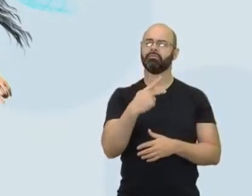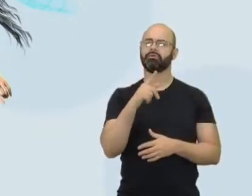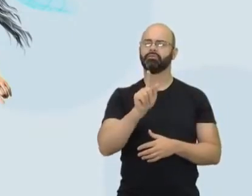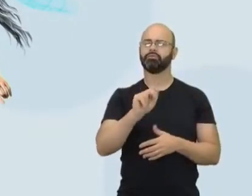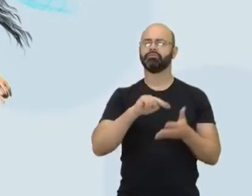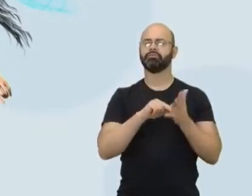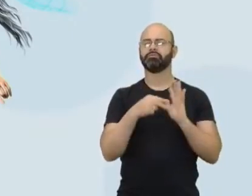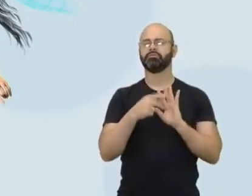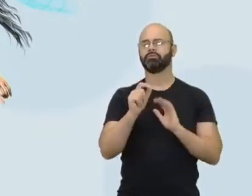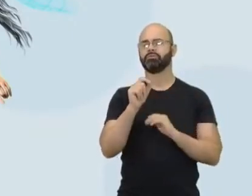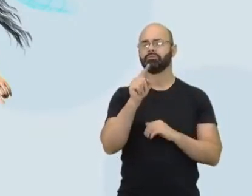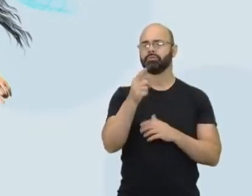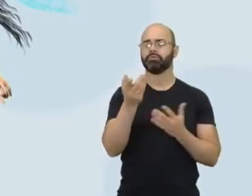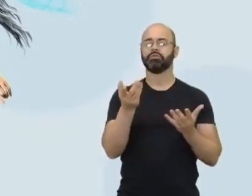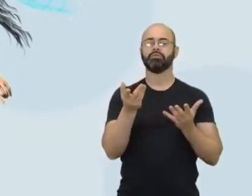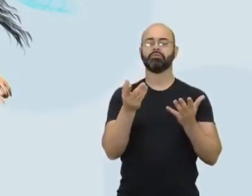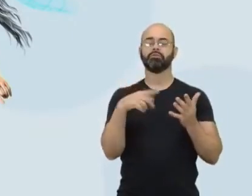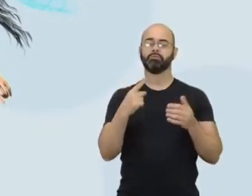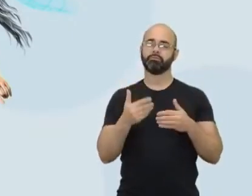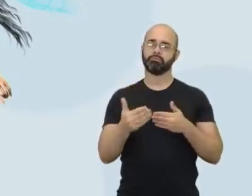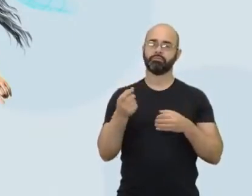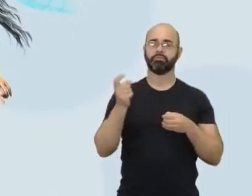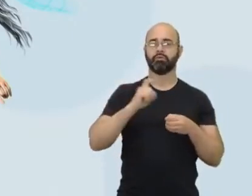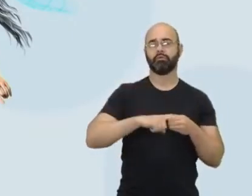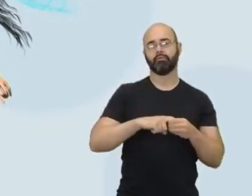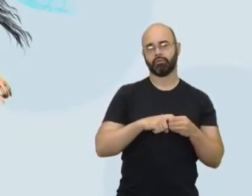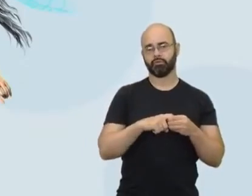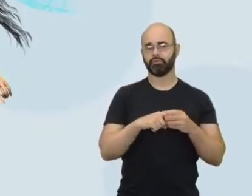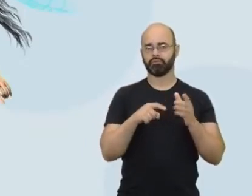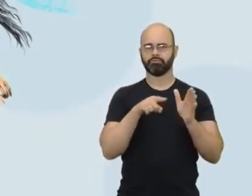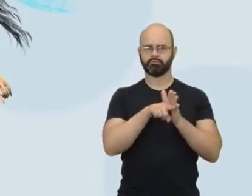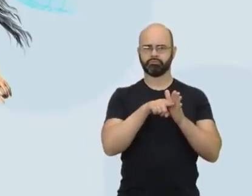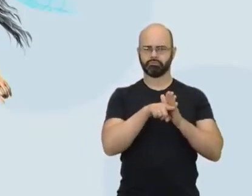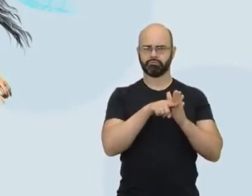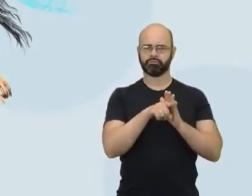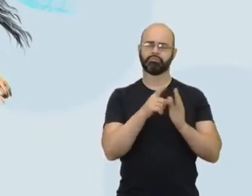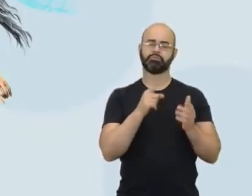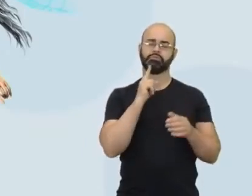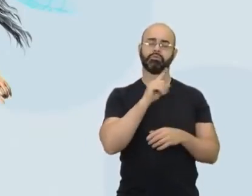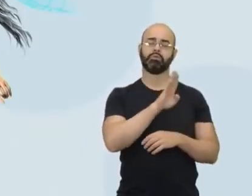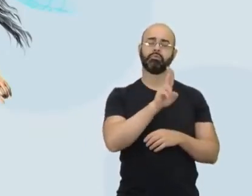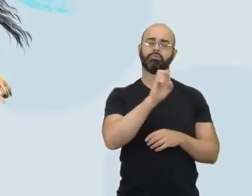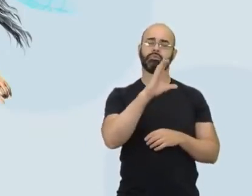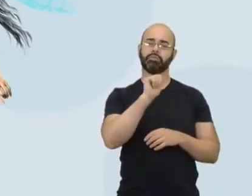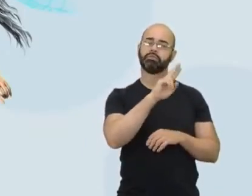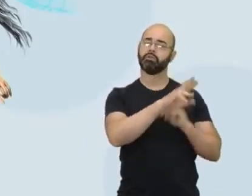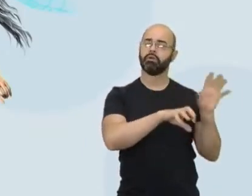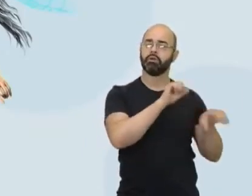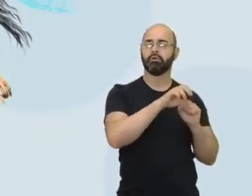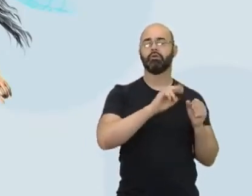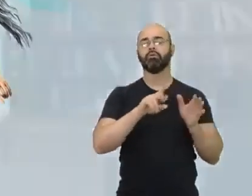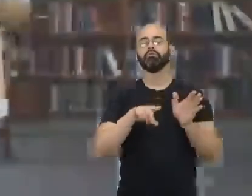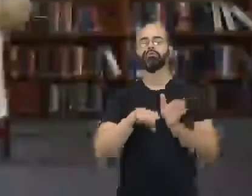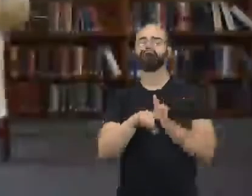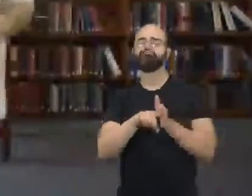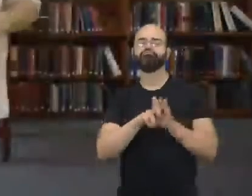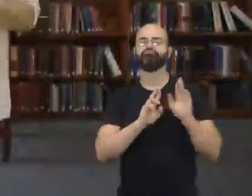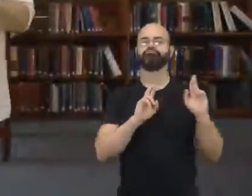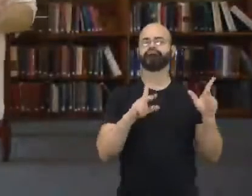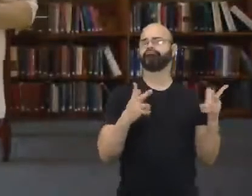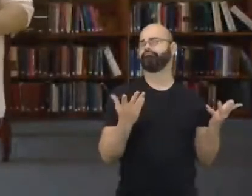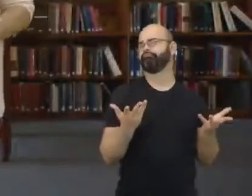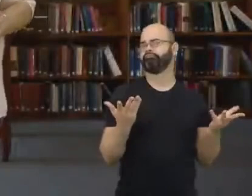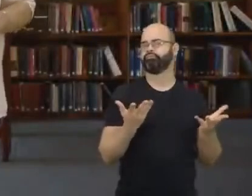jogo. A gente volta para esse processo de pesquisa. O que é uma busca e o que é uma pesquisa, por exemplo, professor Anderson? O que você